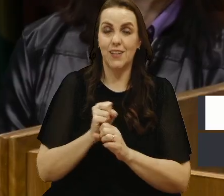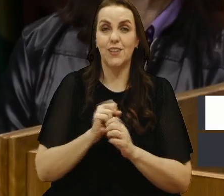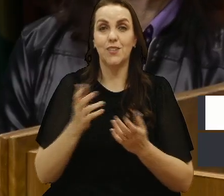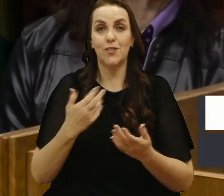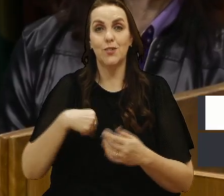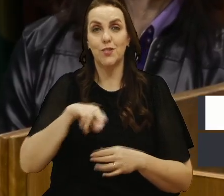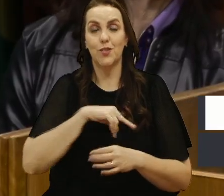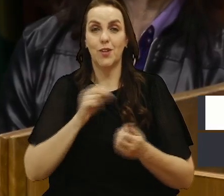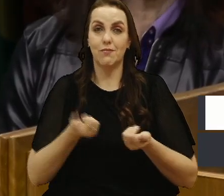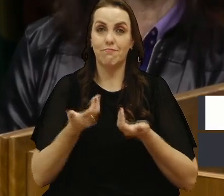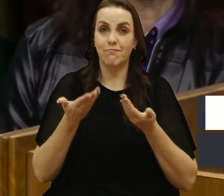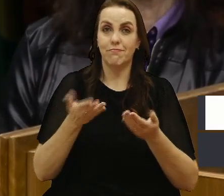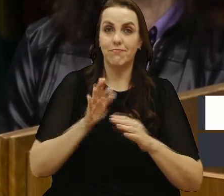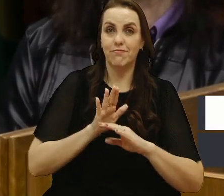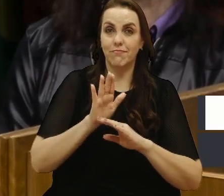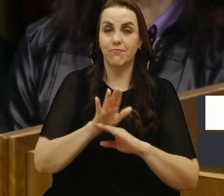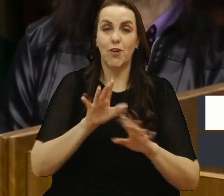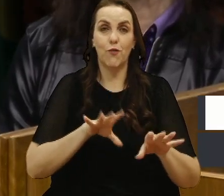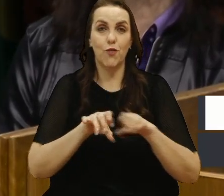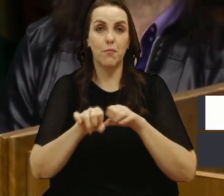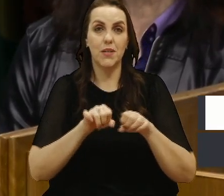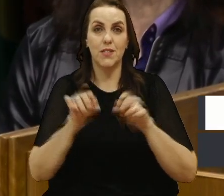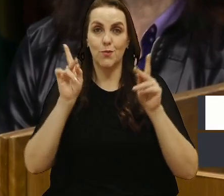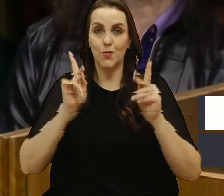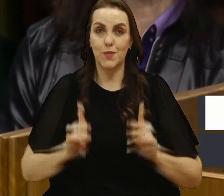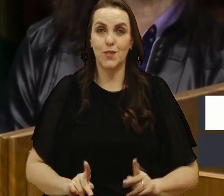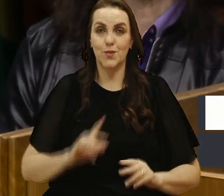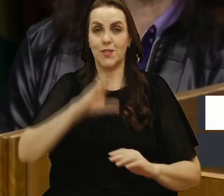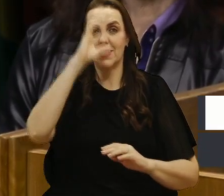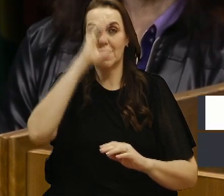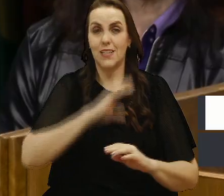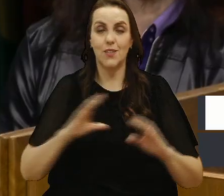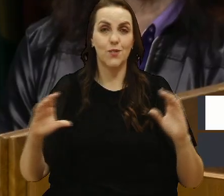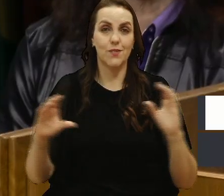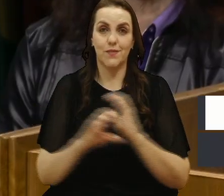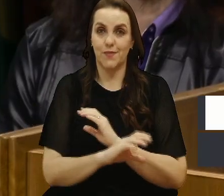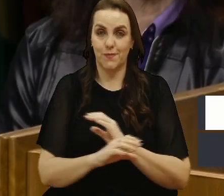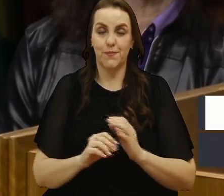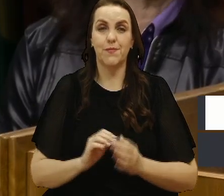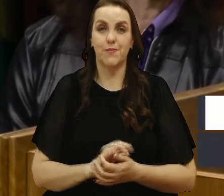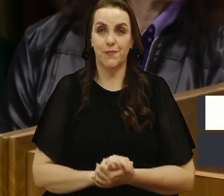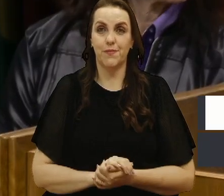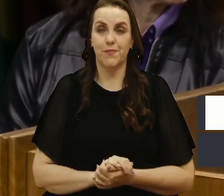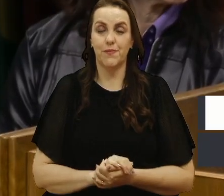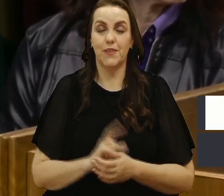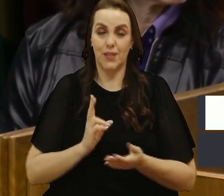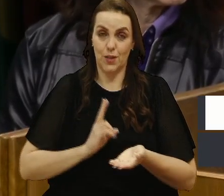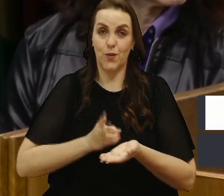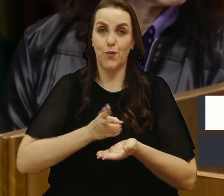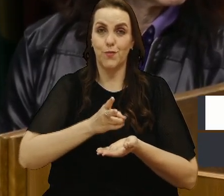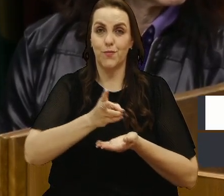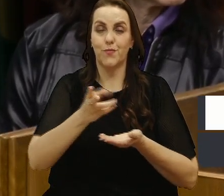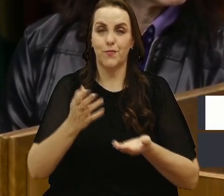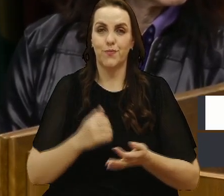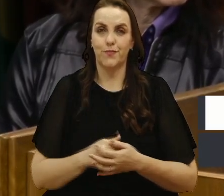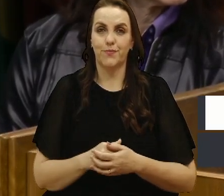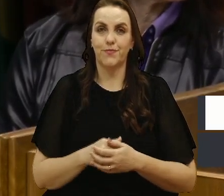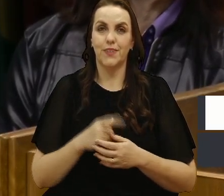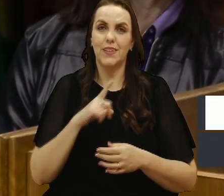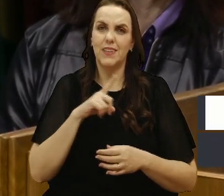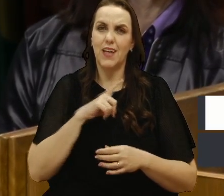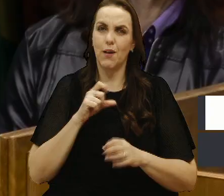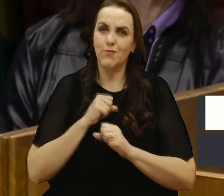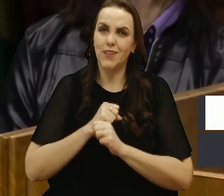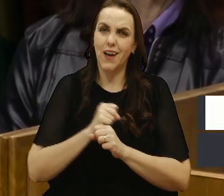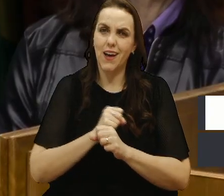gente contribui para formar pessoas e também cidadãos integrais. E assim seguimos. Que tenhamos muitos